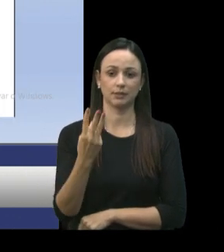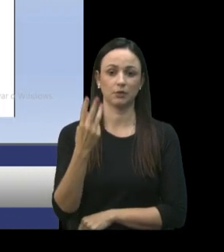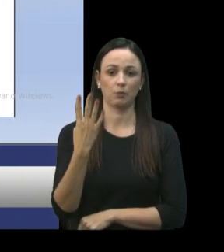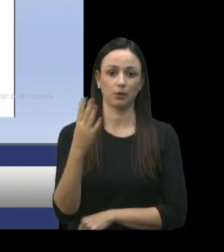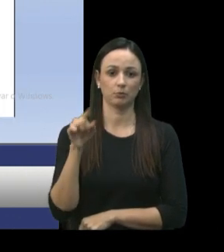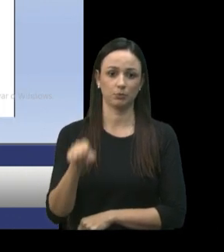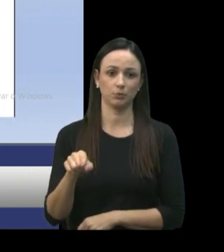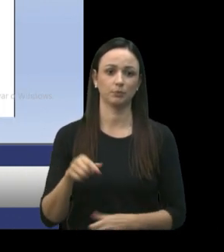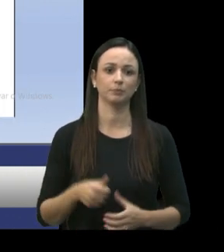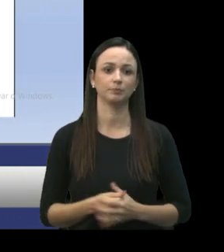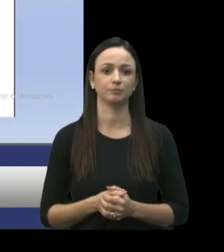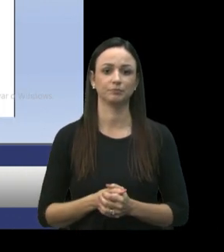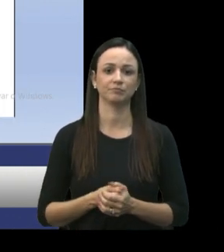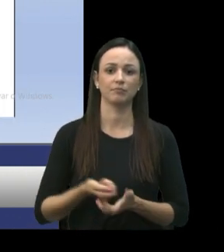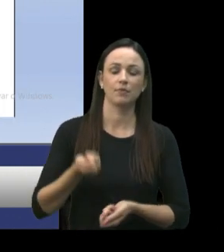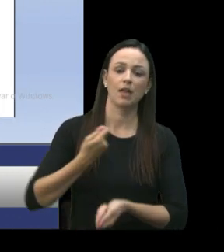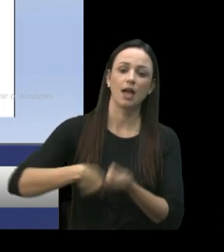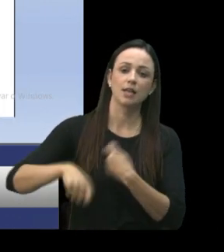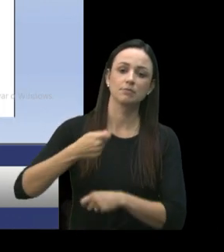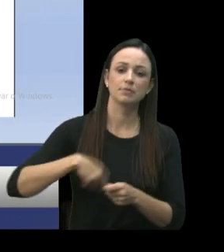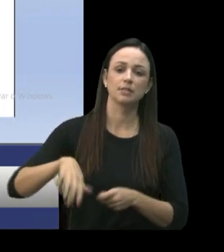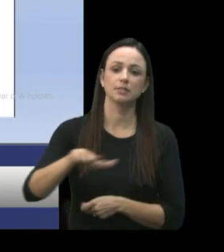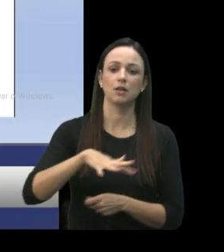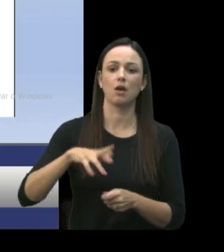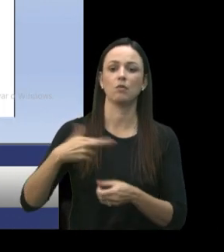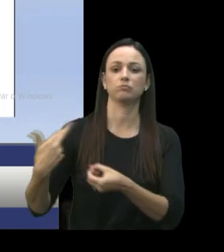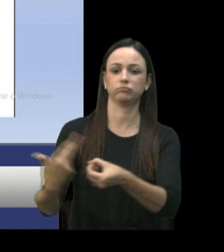R$2.534.000. Administrações regionais,